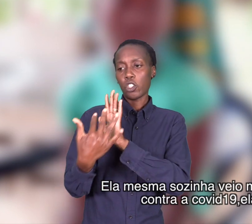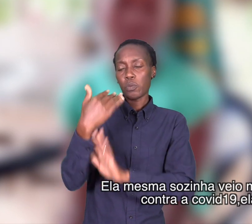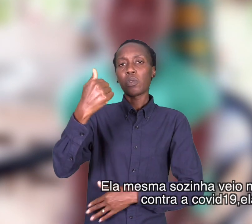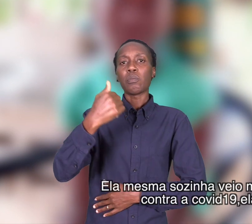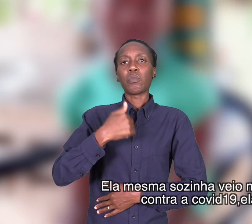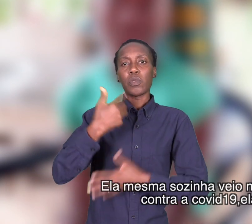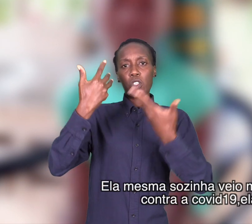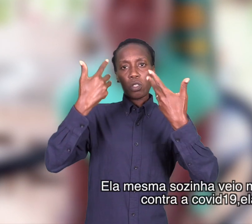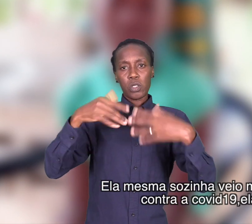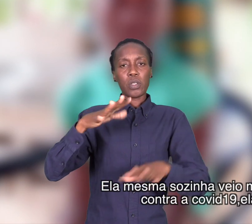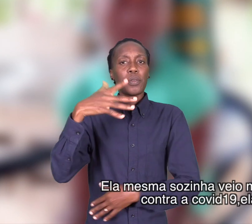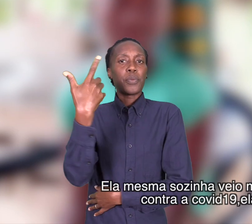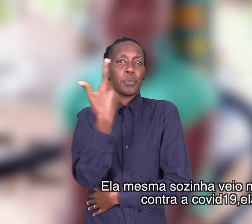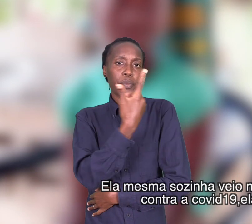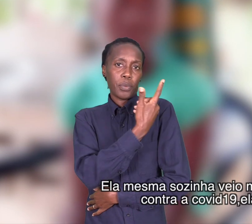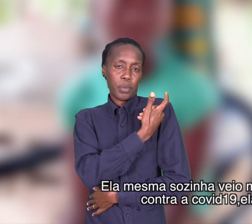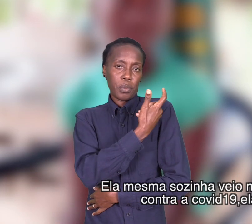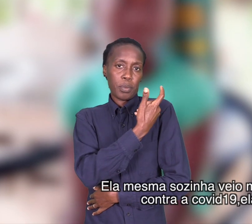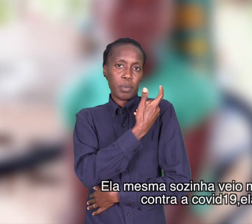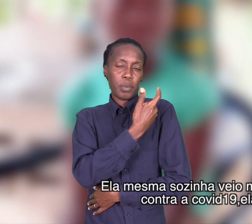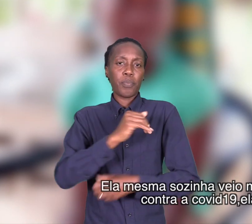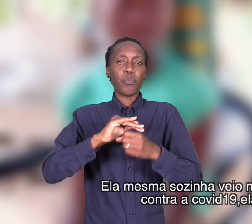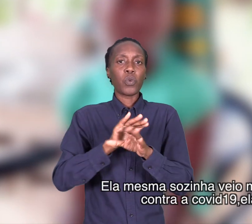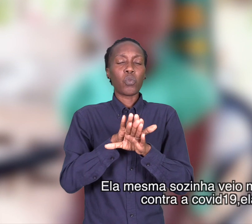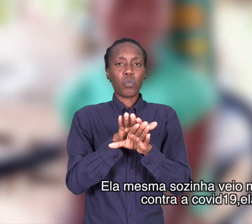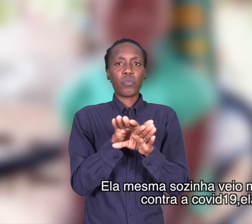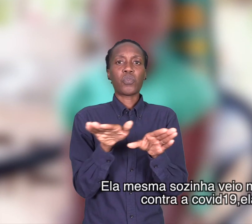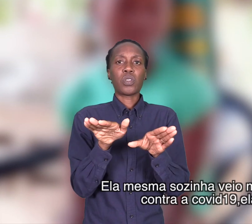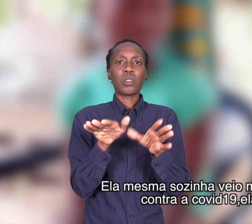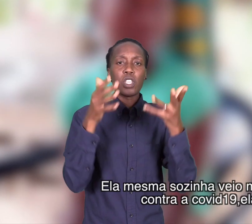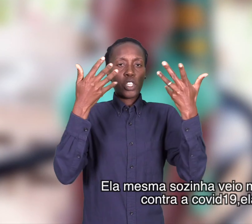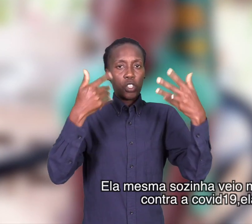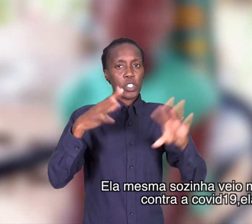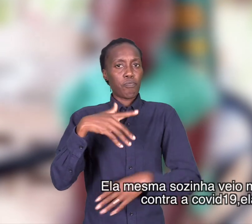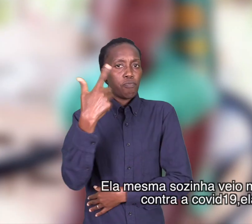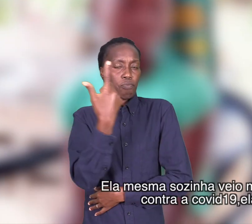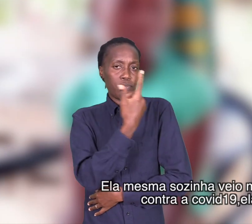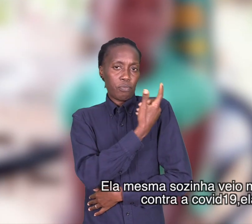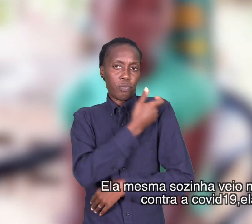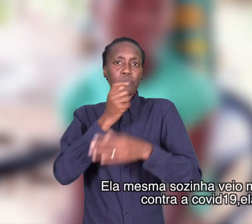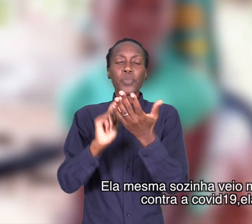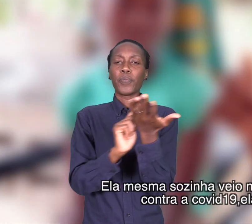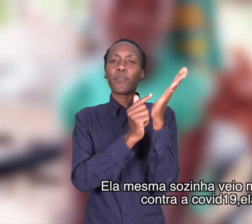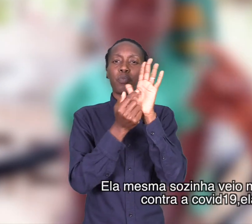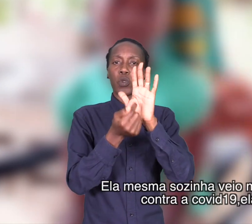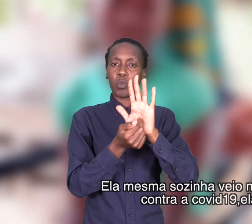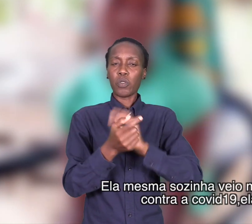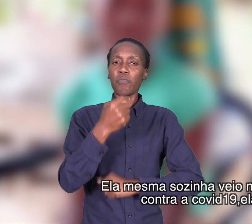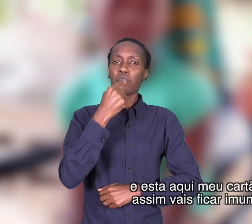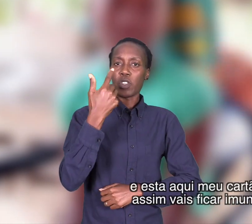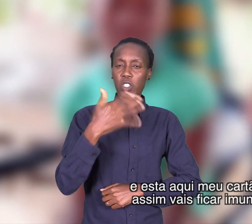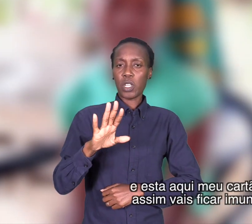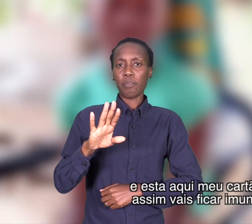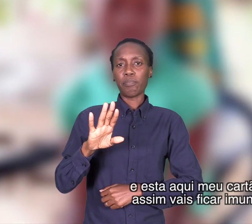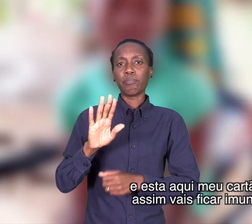acabei vacinando pelo Covid-19, até fiquei aqui, mãe, ela veio me mostrar. Está aqui, fiquei, está aqui meu